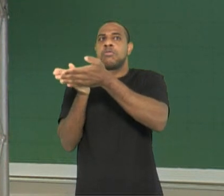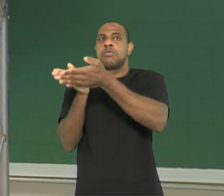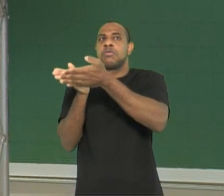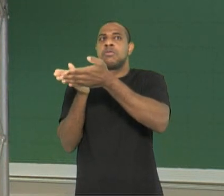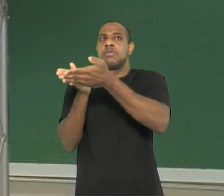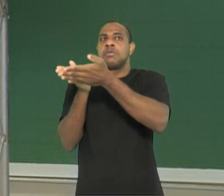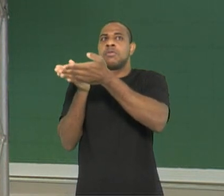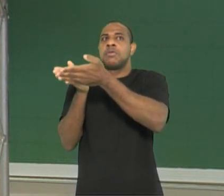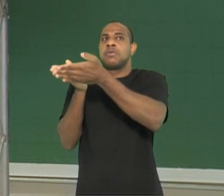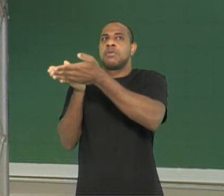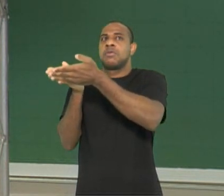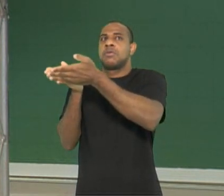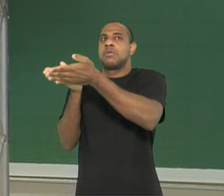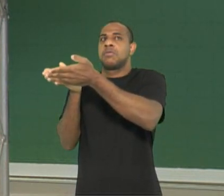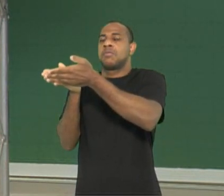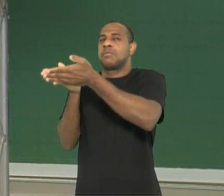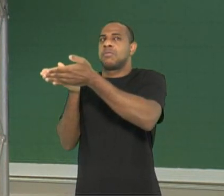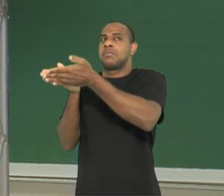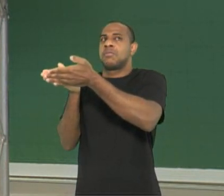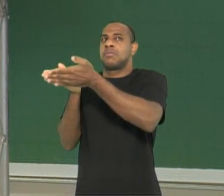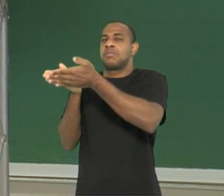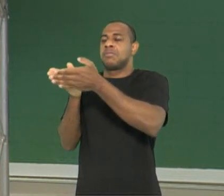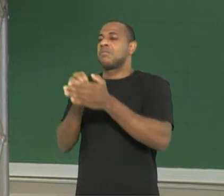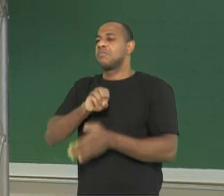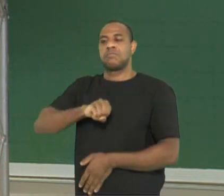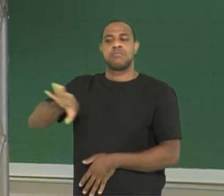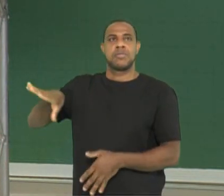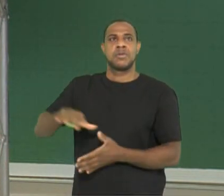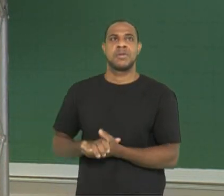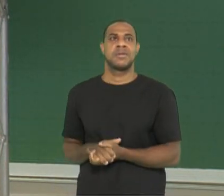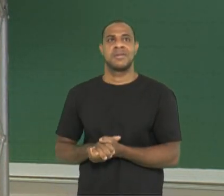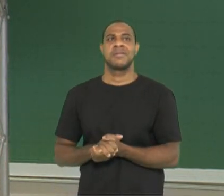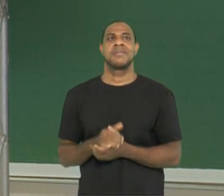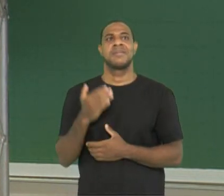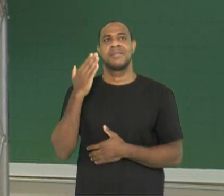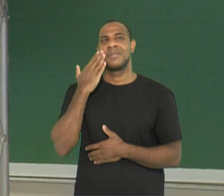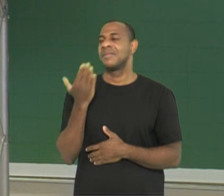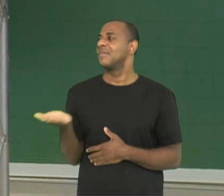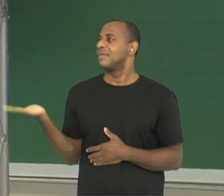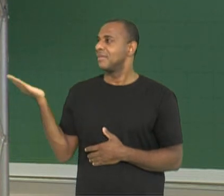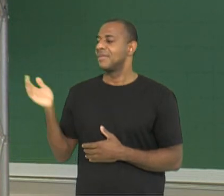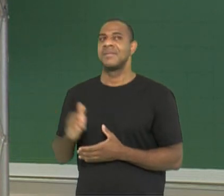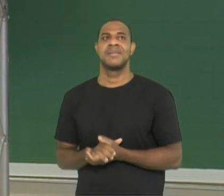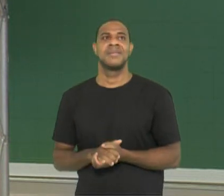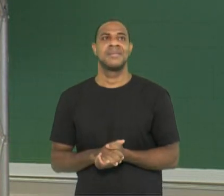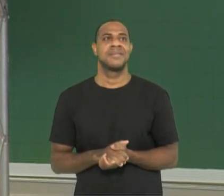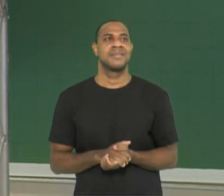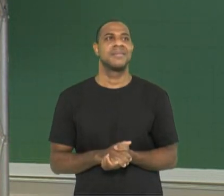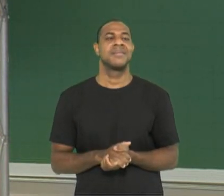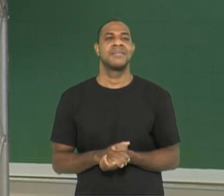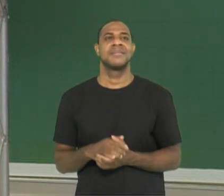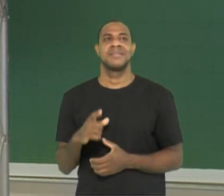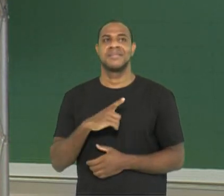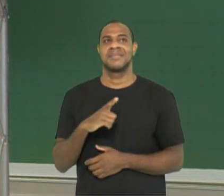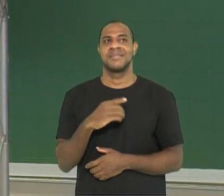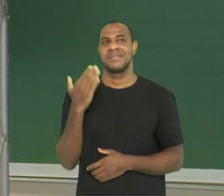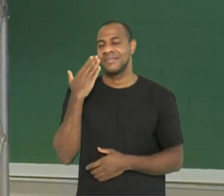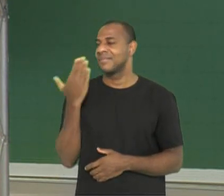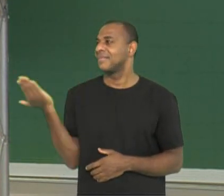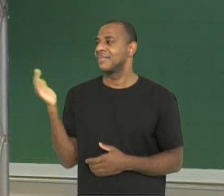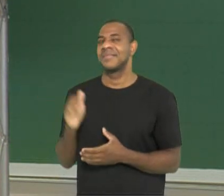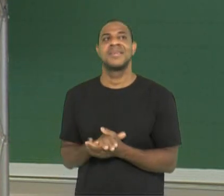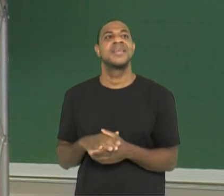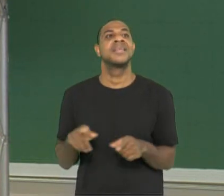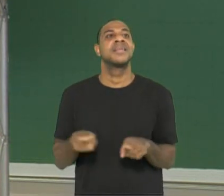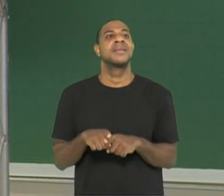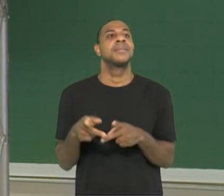a embarcação ela acaba saindo, transpondo a barreira da barragem que existe ali. Nós também